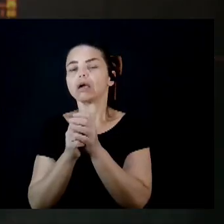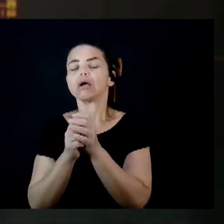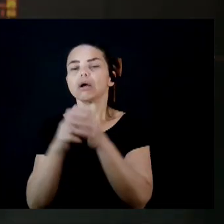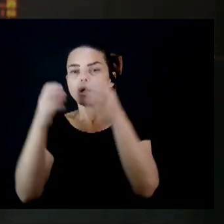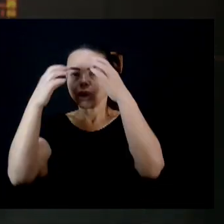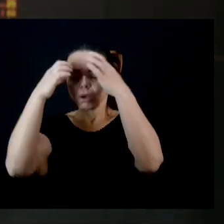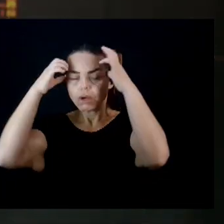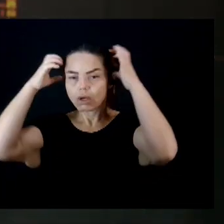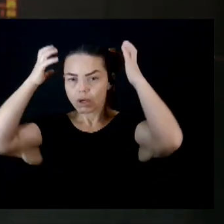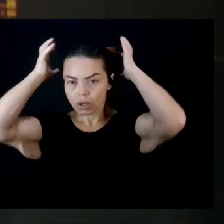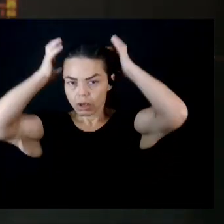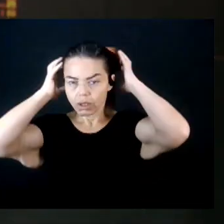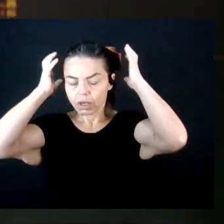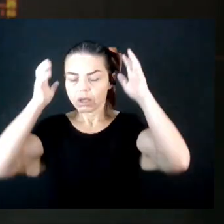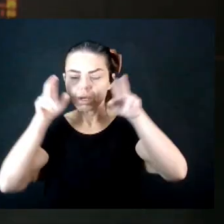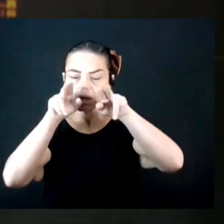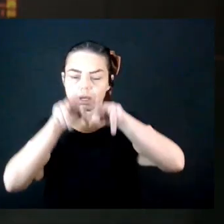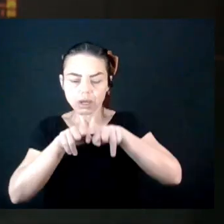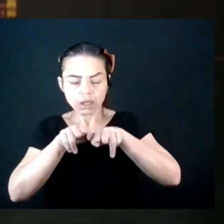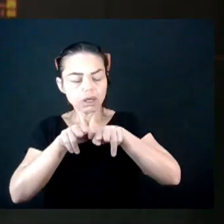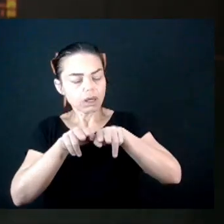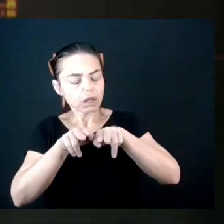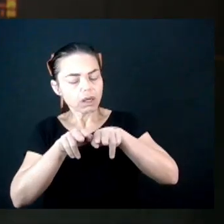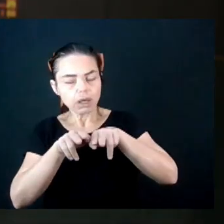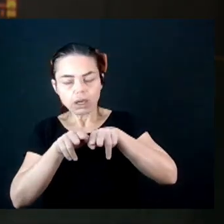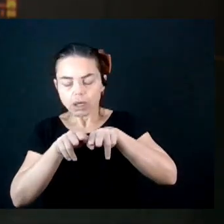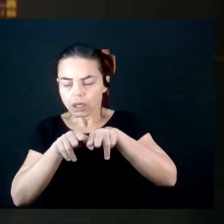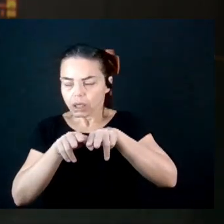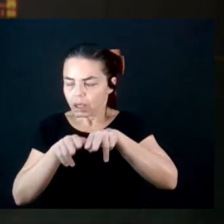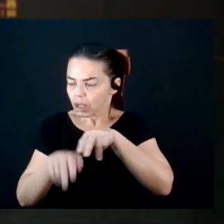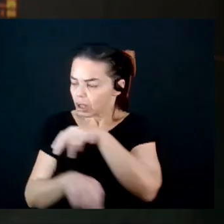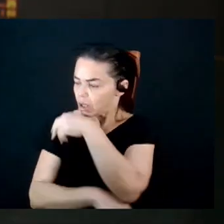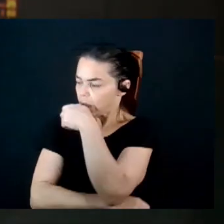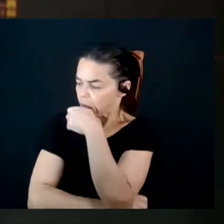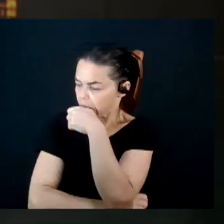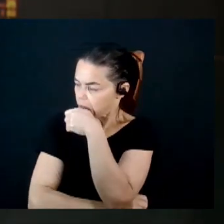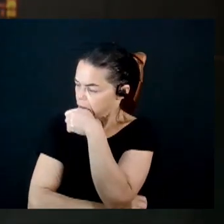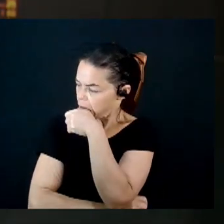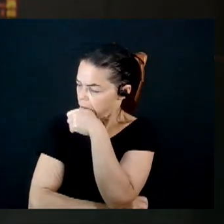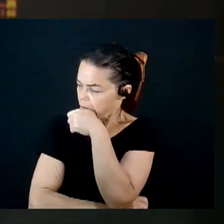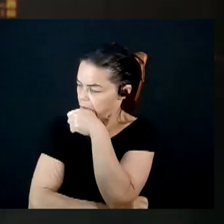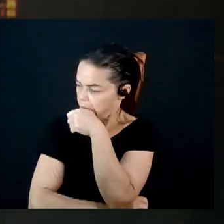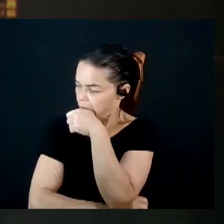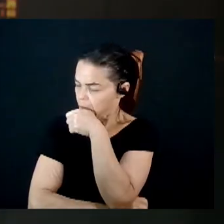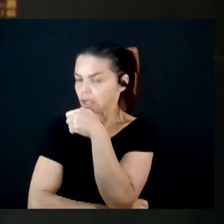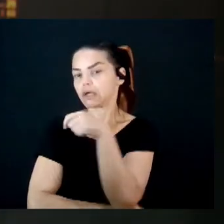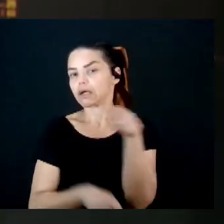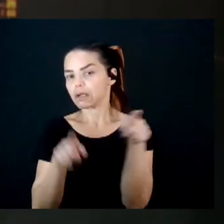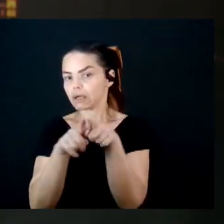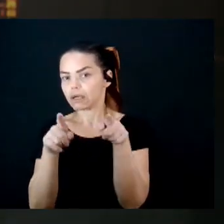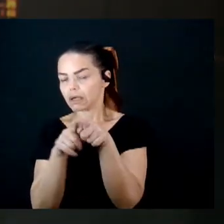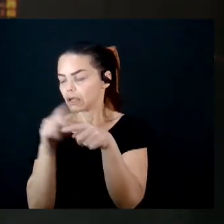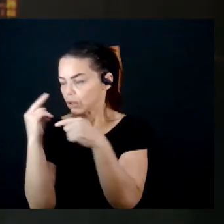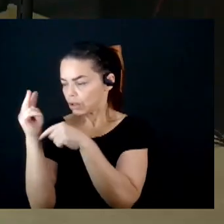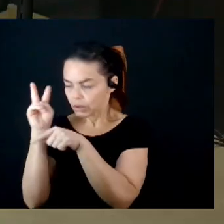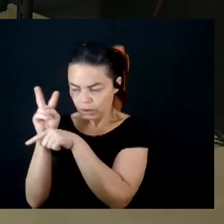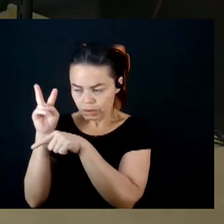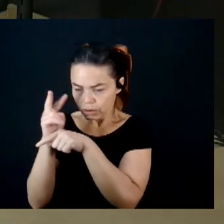E deitou do lado dele, ele olha assim. Quando que também esse